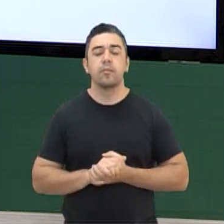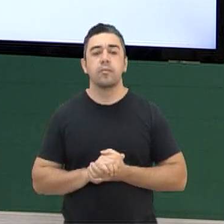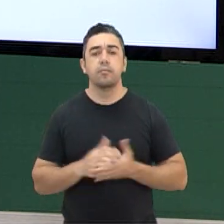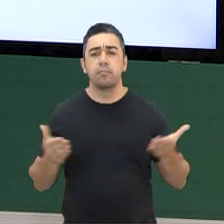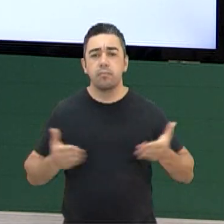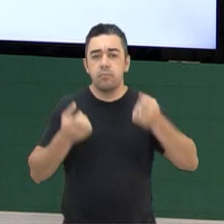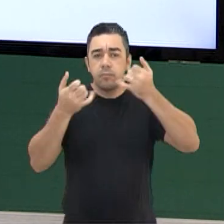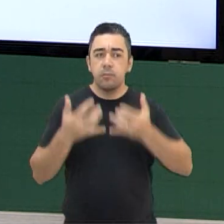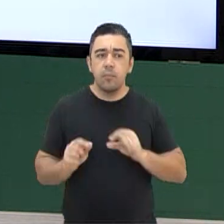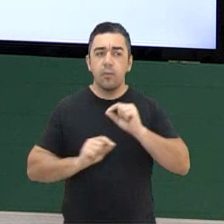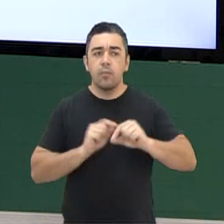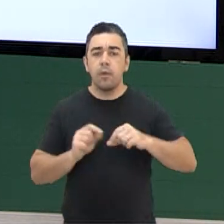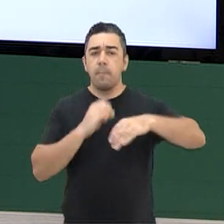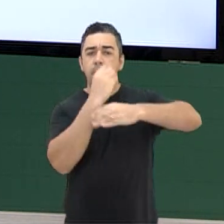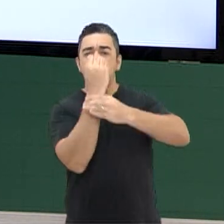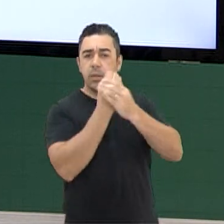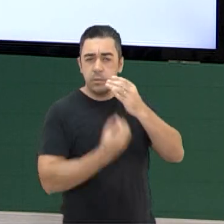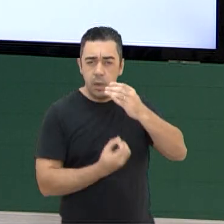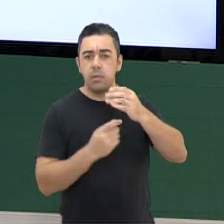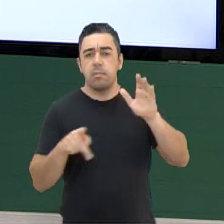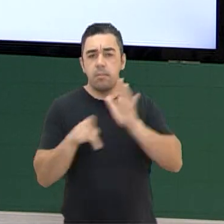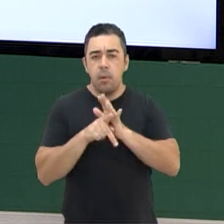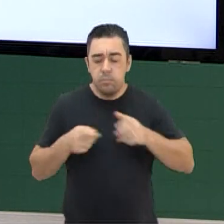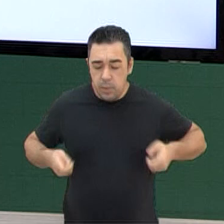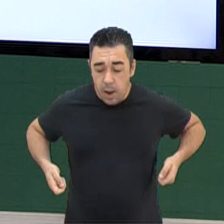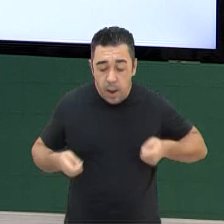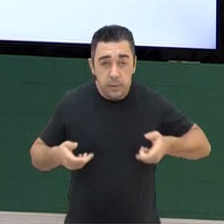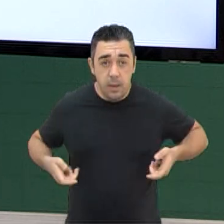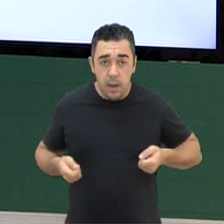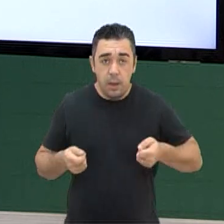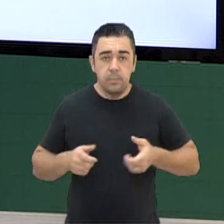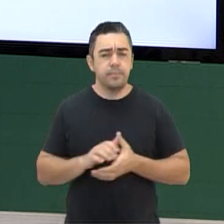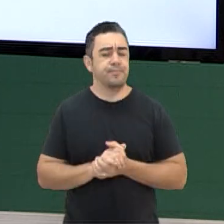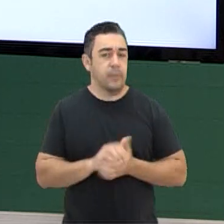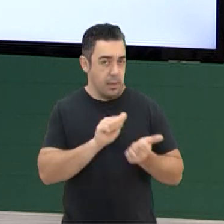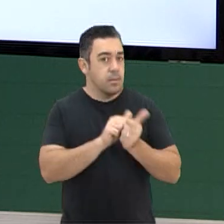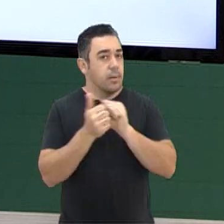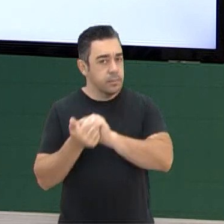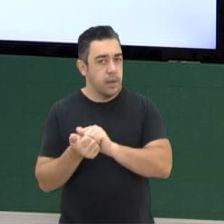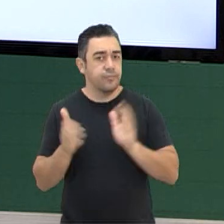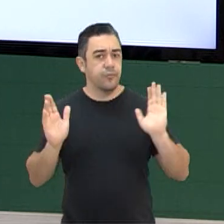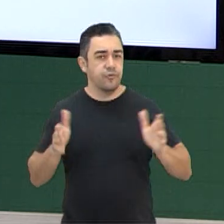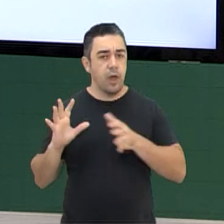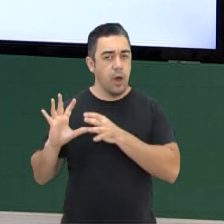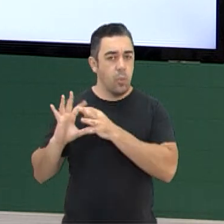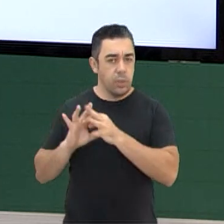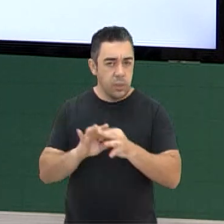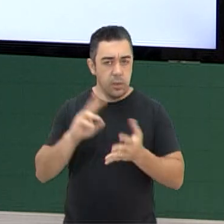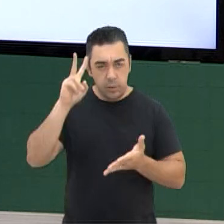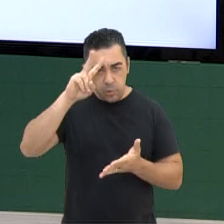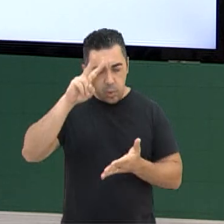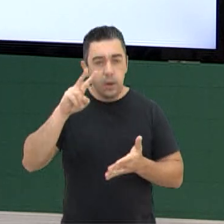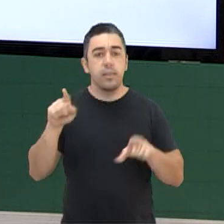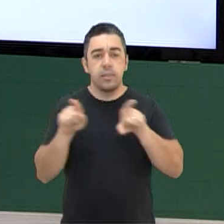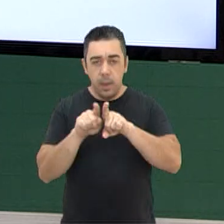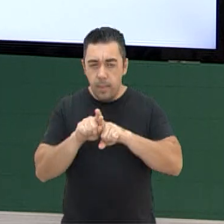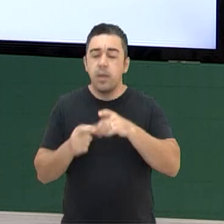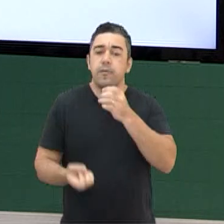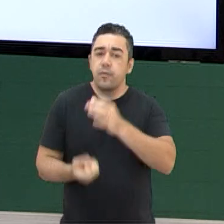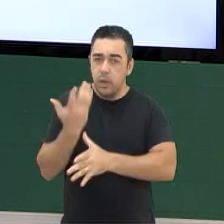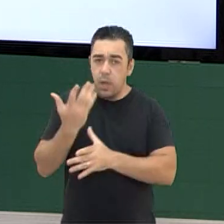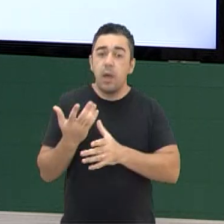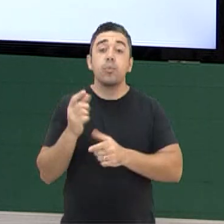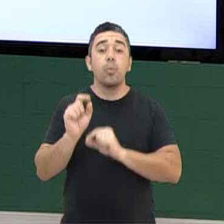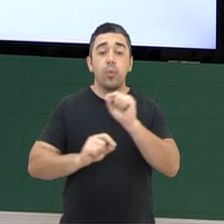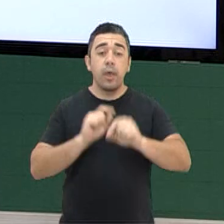Agora falaremos sobre o basquetebol em cadeira de rodas. Contextualização histórica, também ele foi